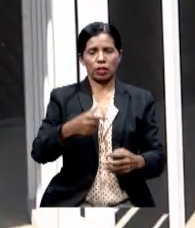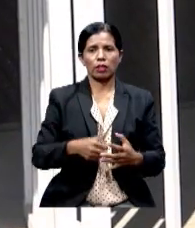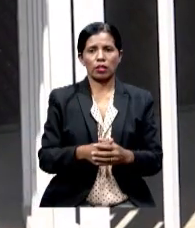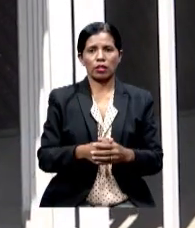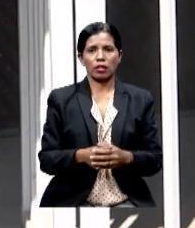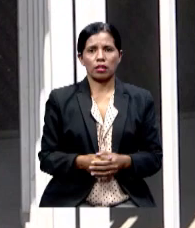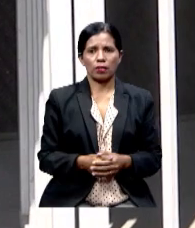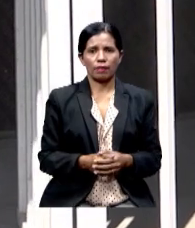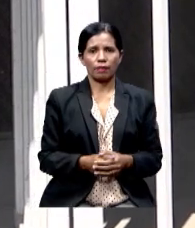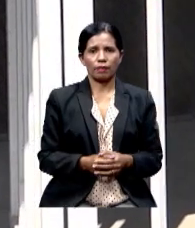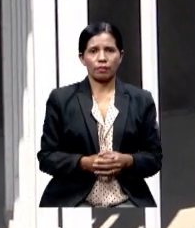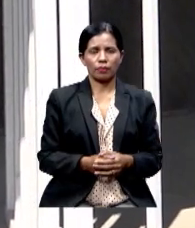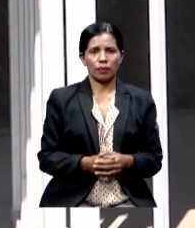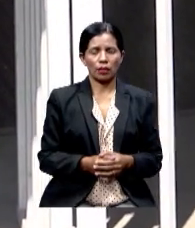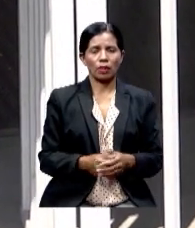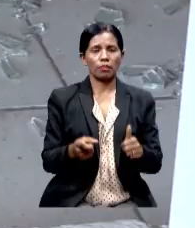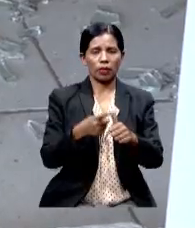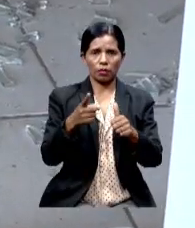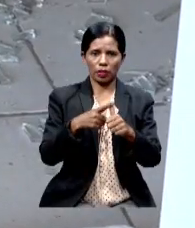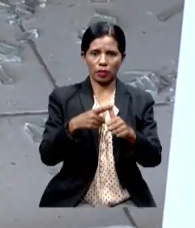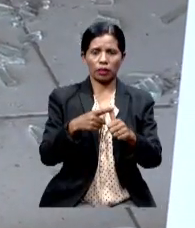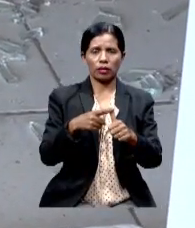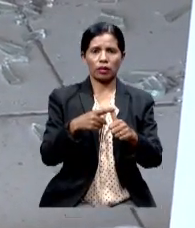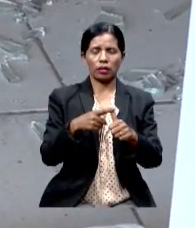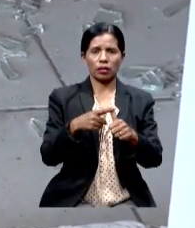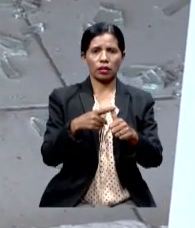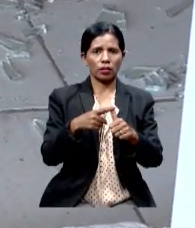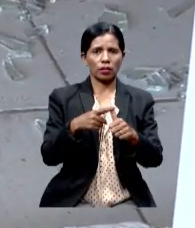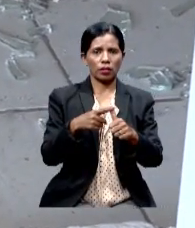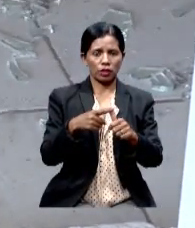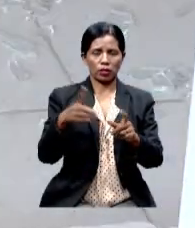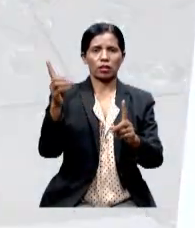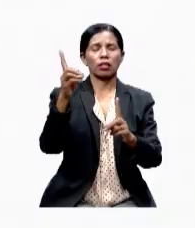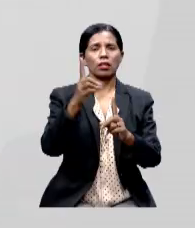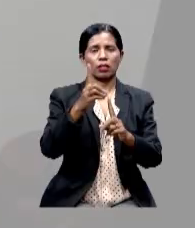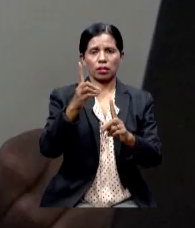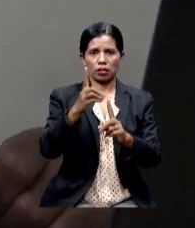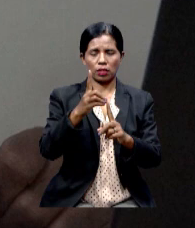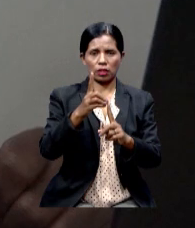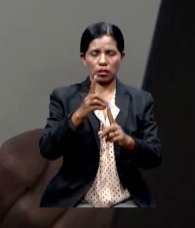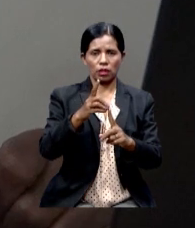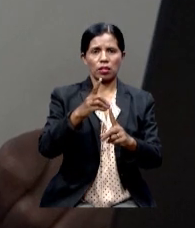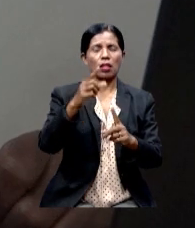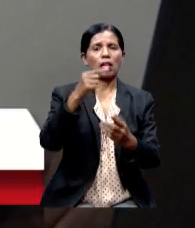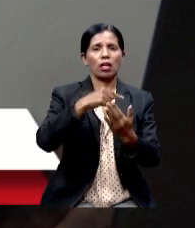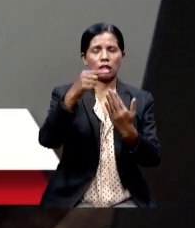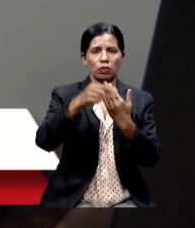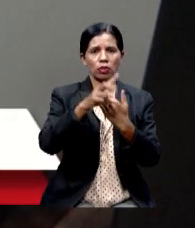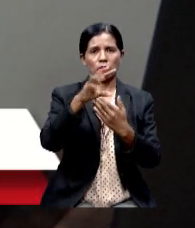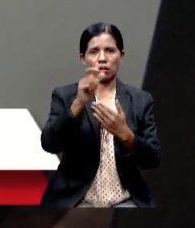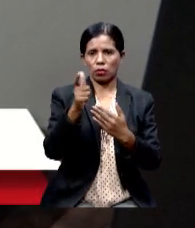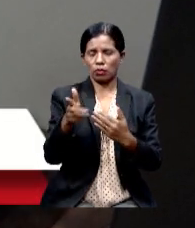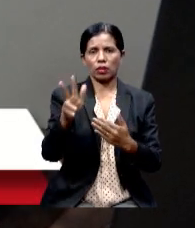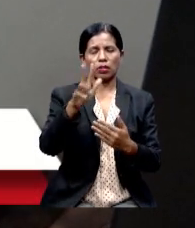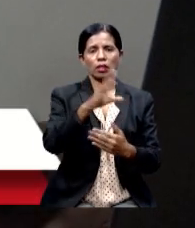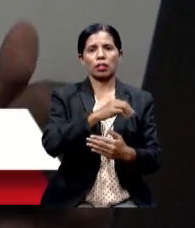Pofone, e a dia 7 de agosto de 2023, e a graduação